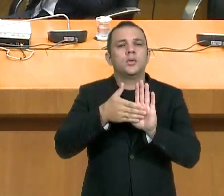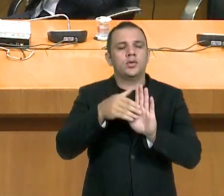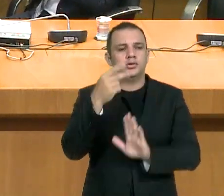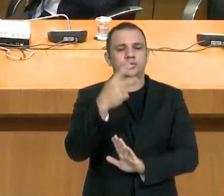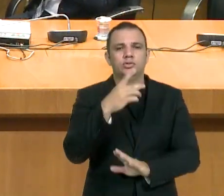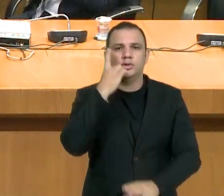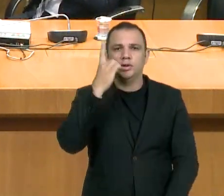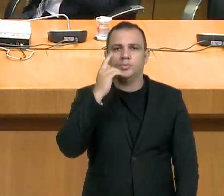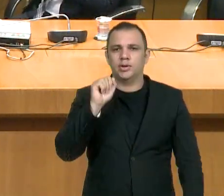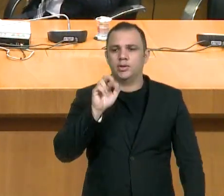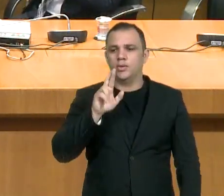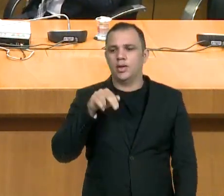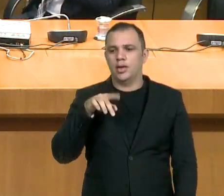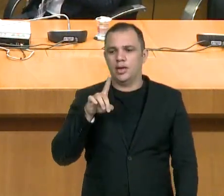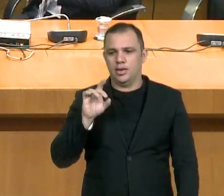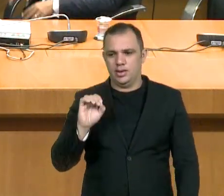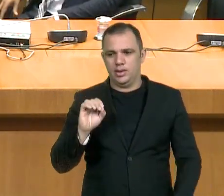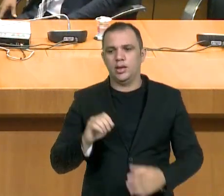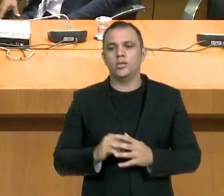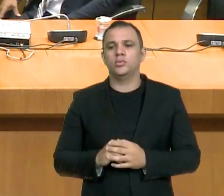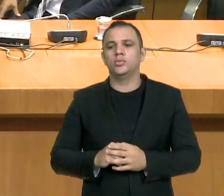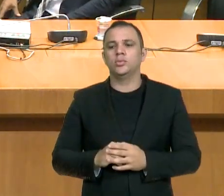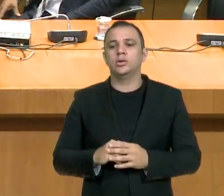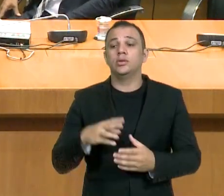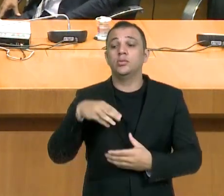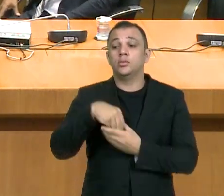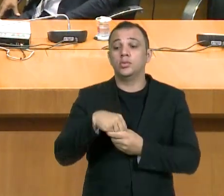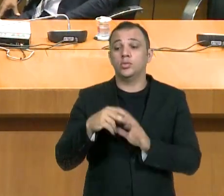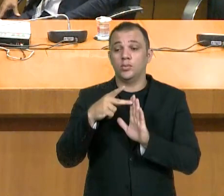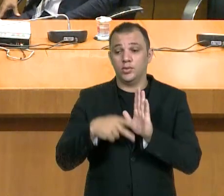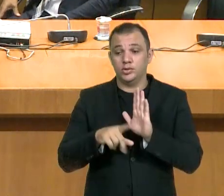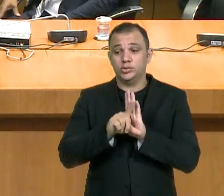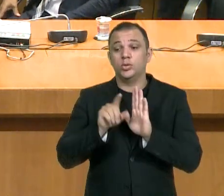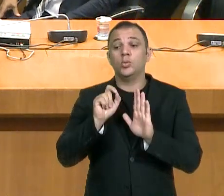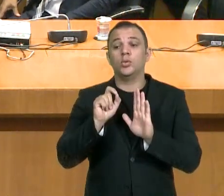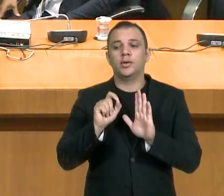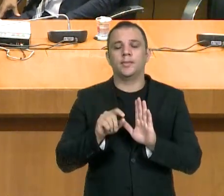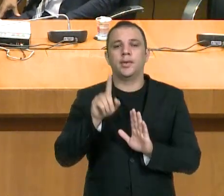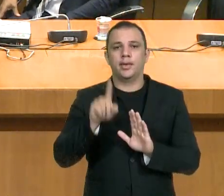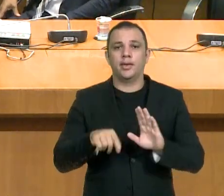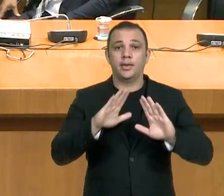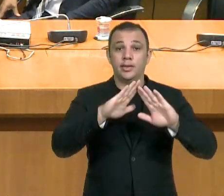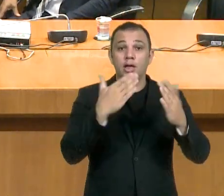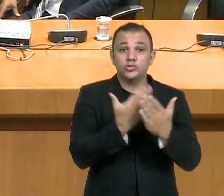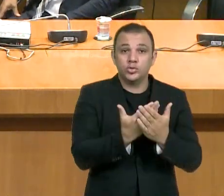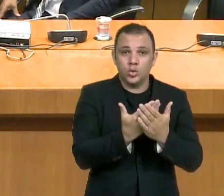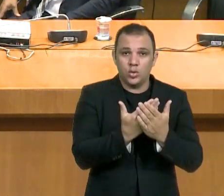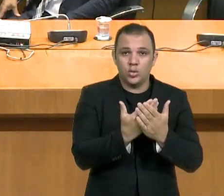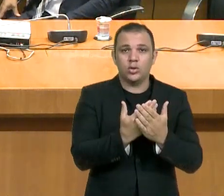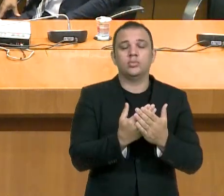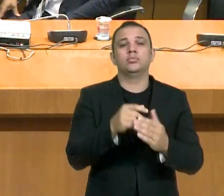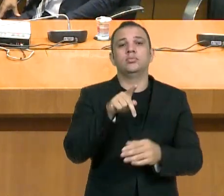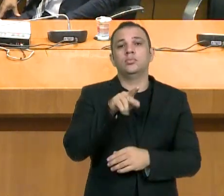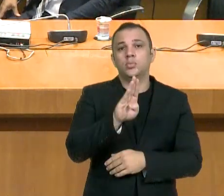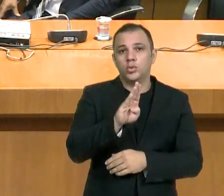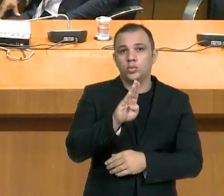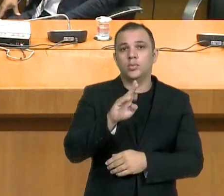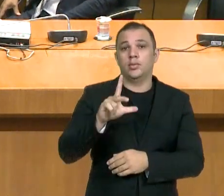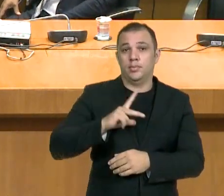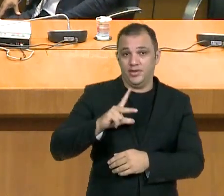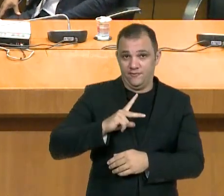Melo, que consta do projeto de lei, que fica proibido nas dependências das instituições públicas e privadas de